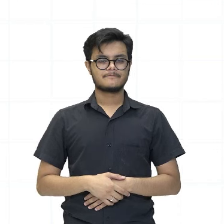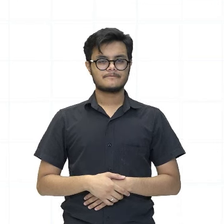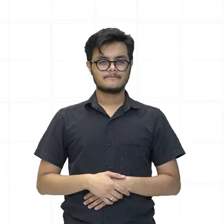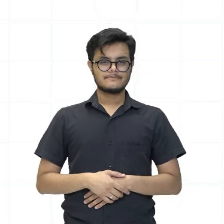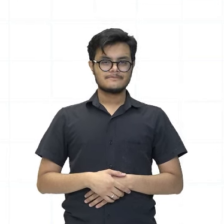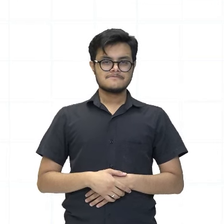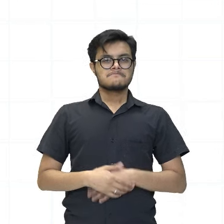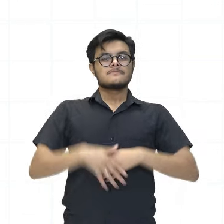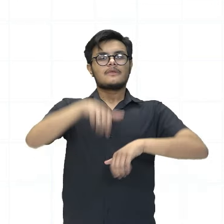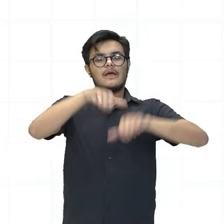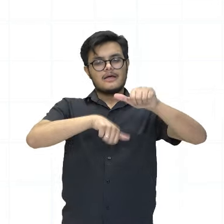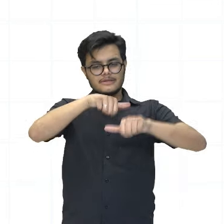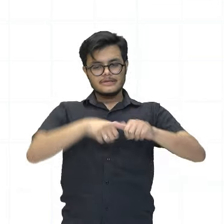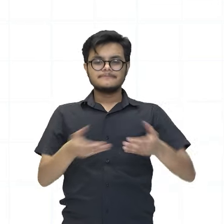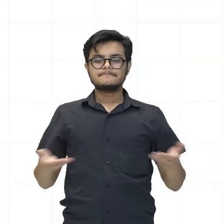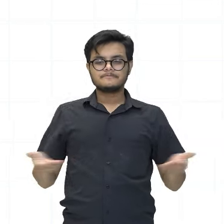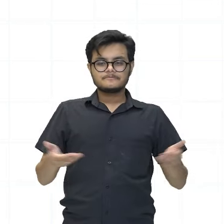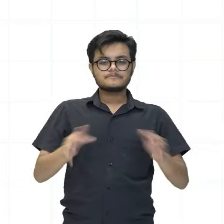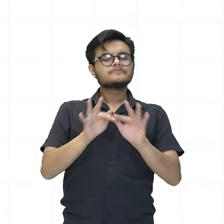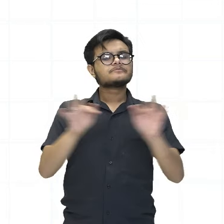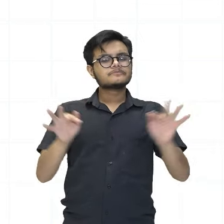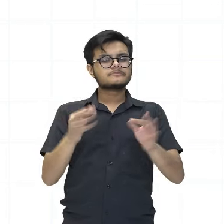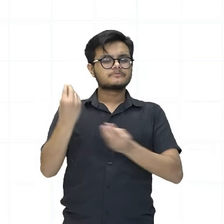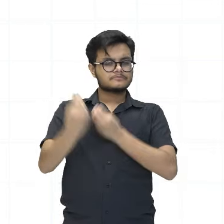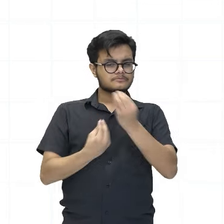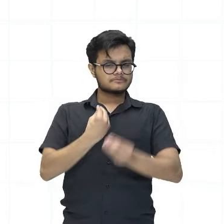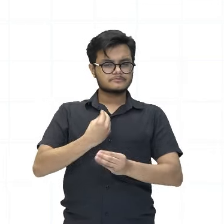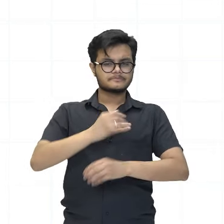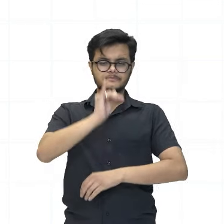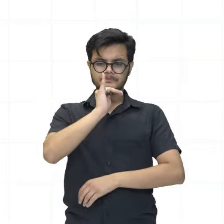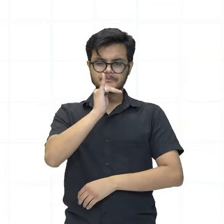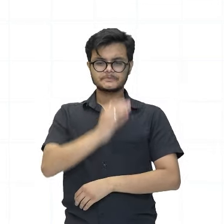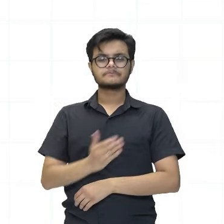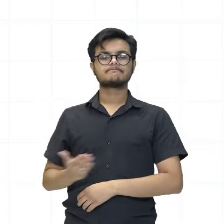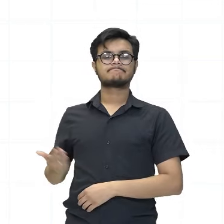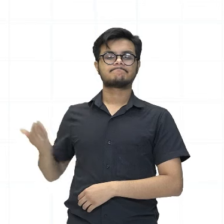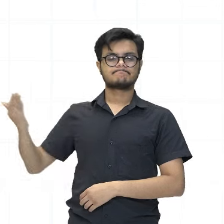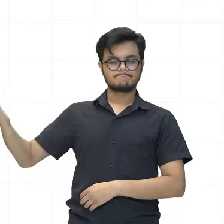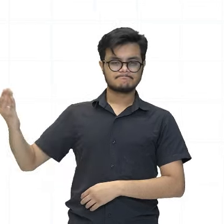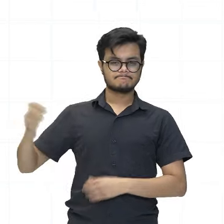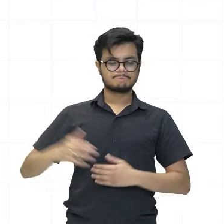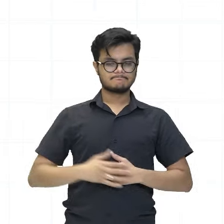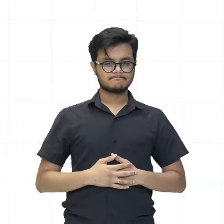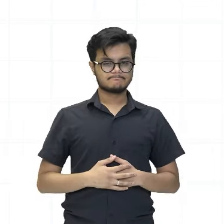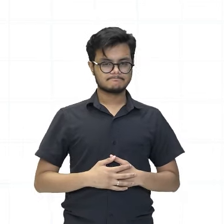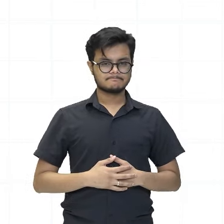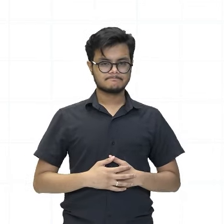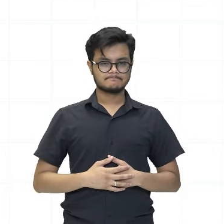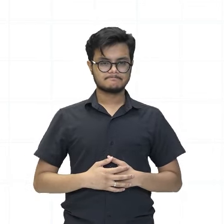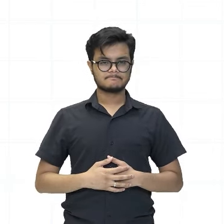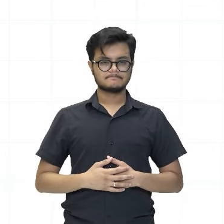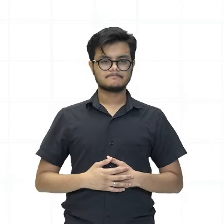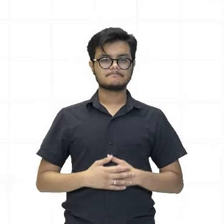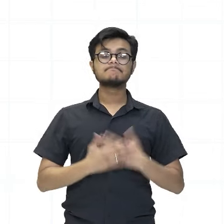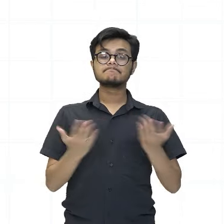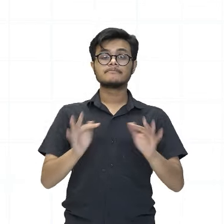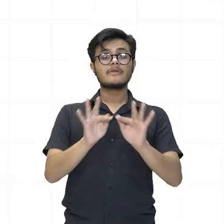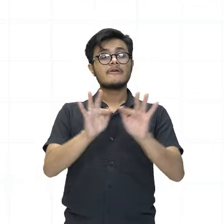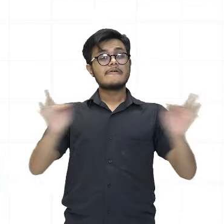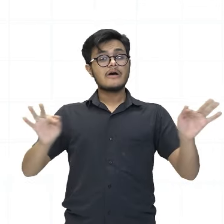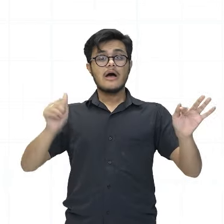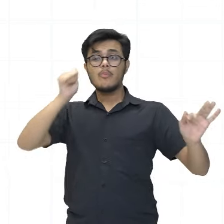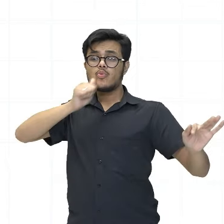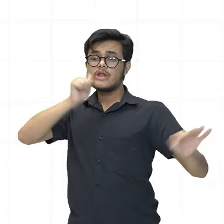justamente analisar agora um exemplo disso olhem aí a moça ofereceu ajuda ao